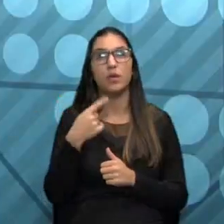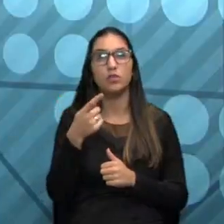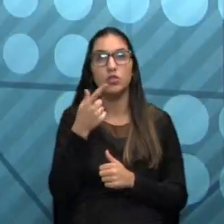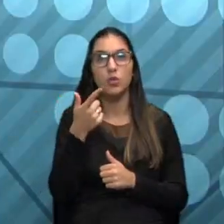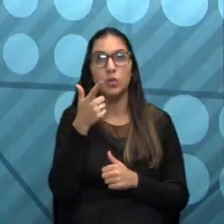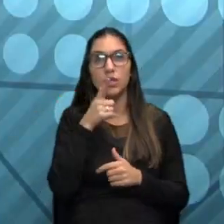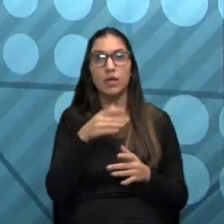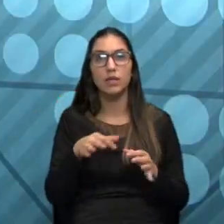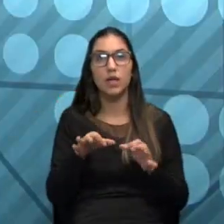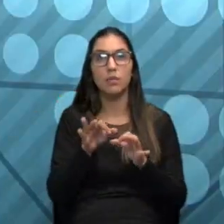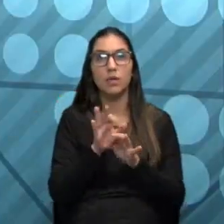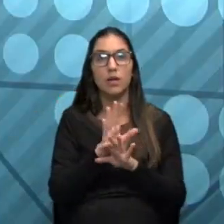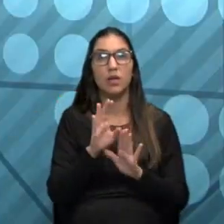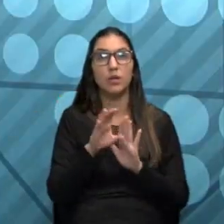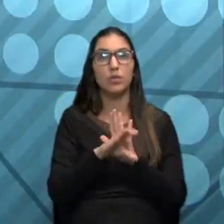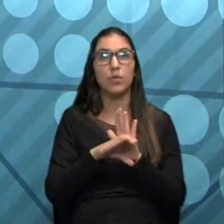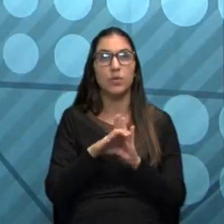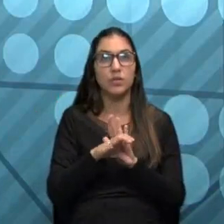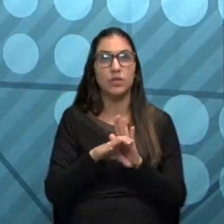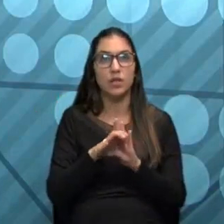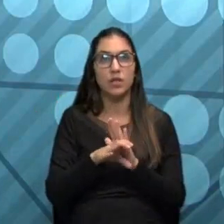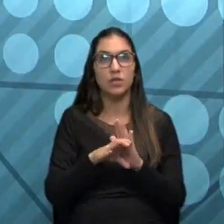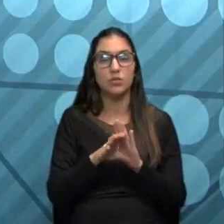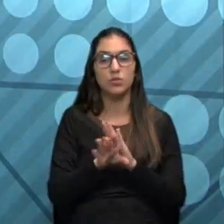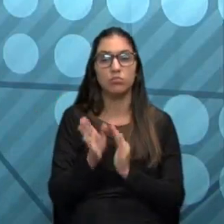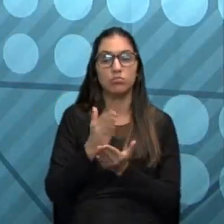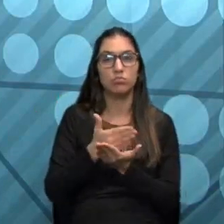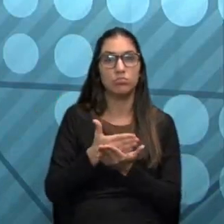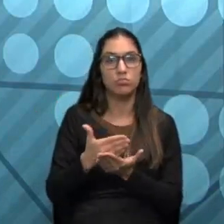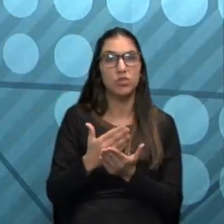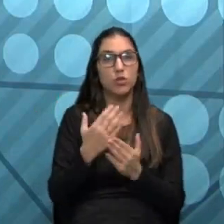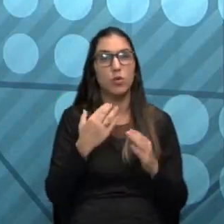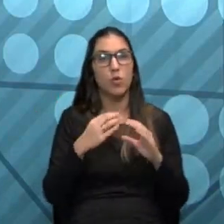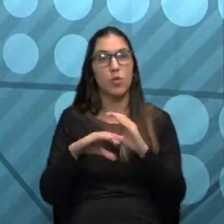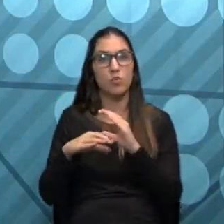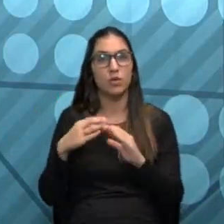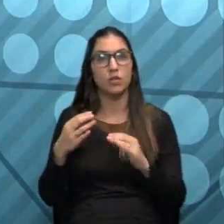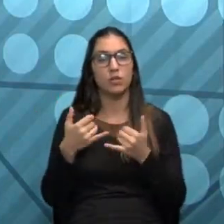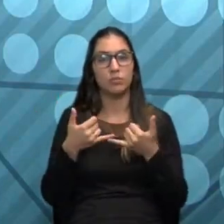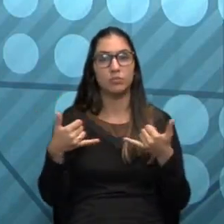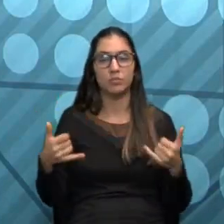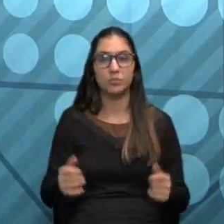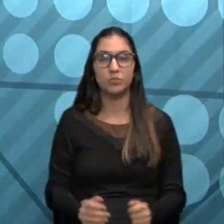gente finaliza esses conceitos dos princípios da comunicação sem fio.